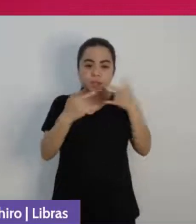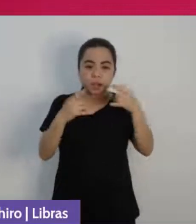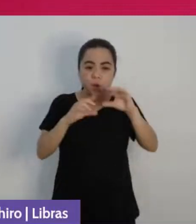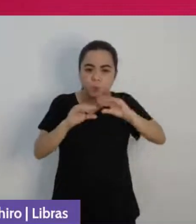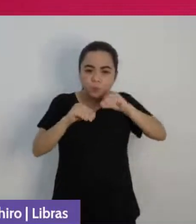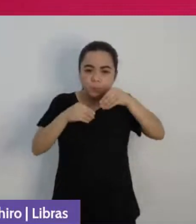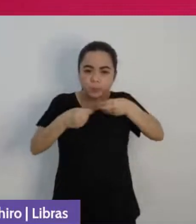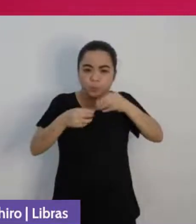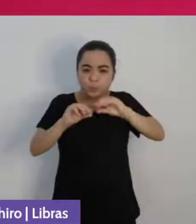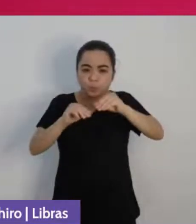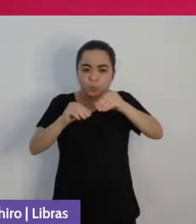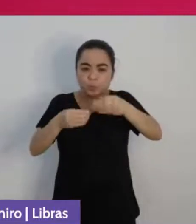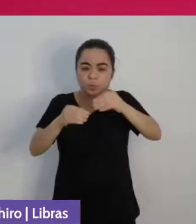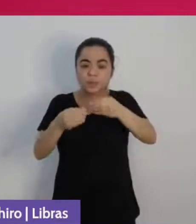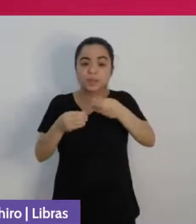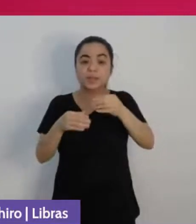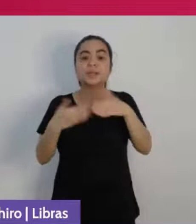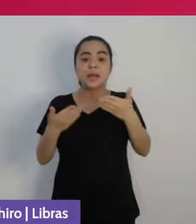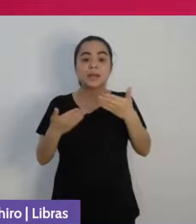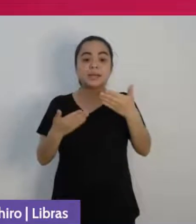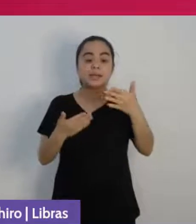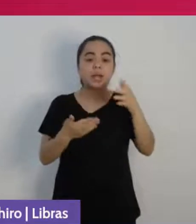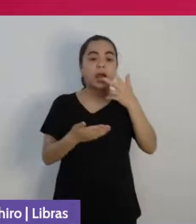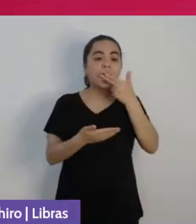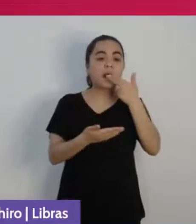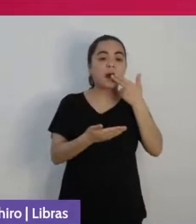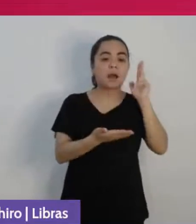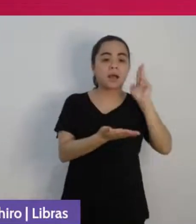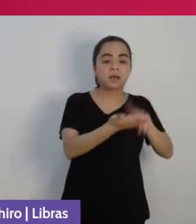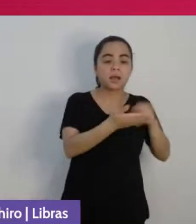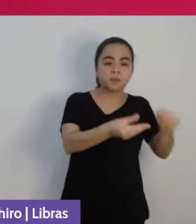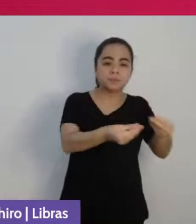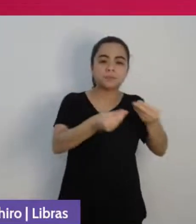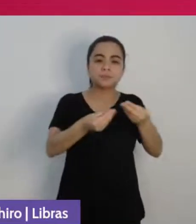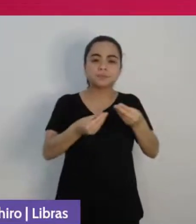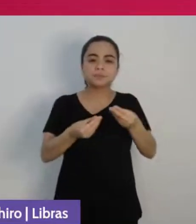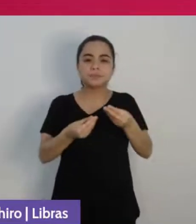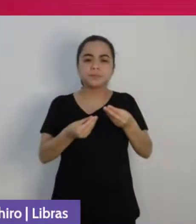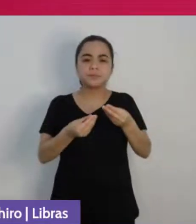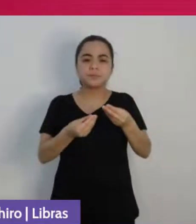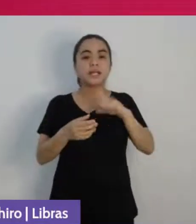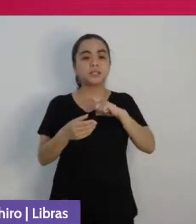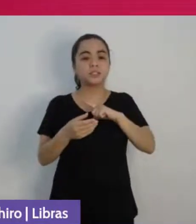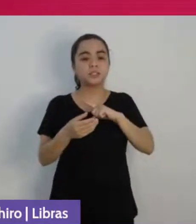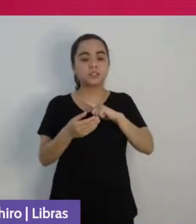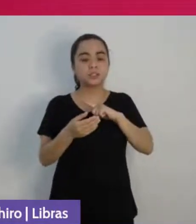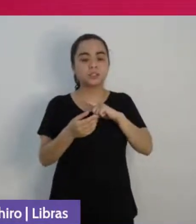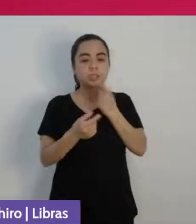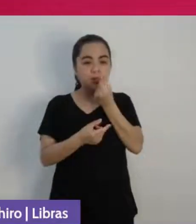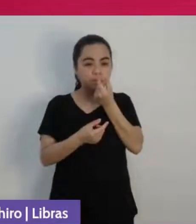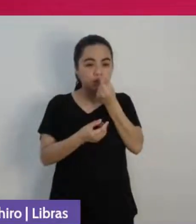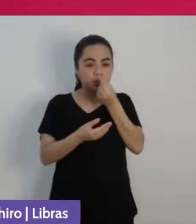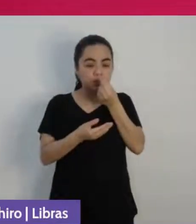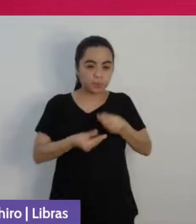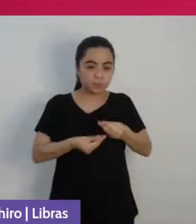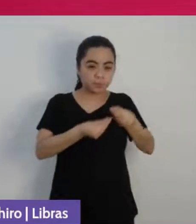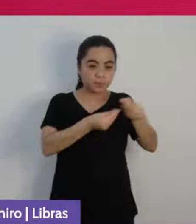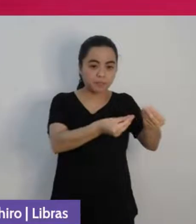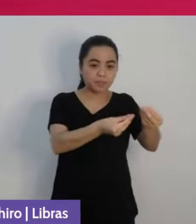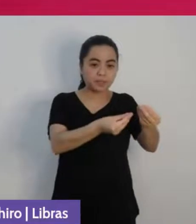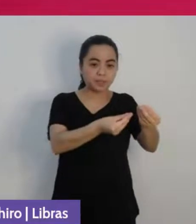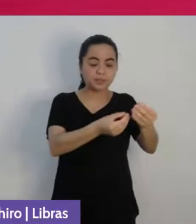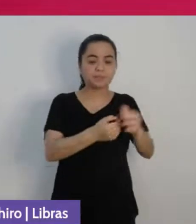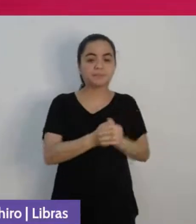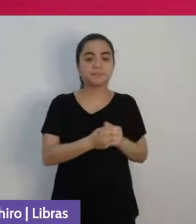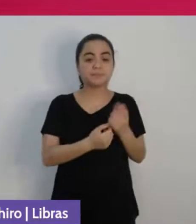ele chegava, ela tinha o dinheirinho enrolado para pagar. A gente podia ficar